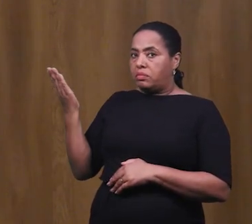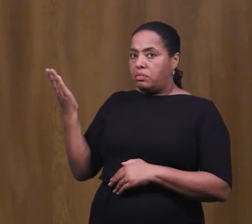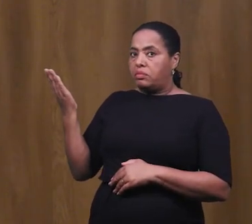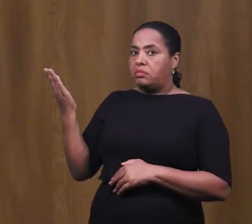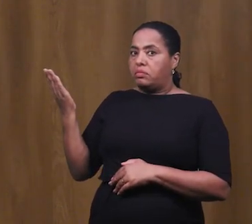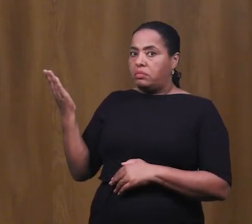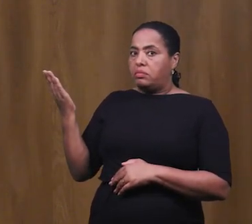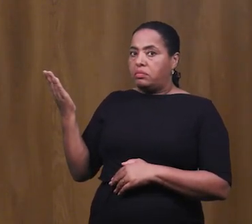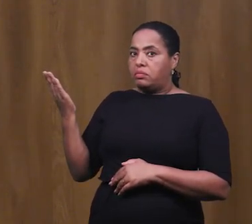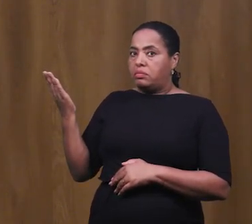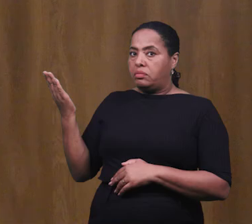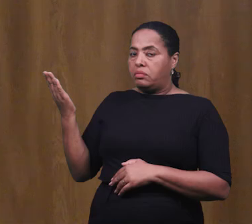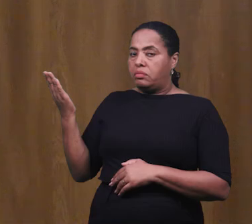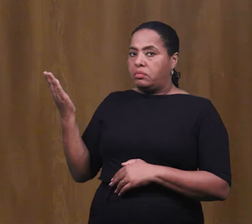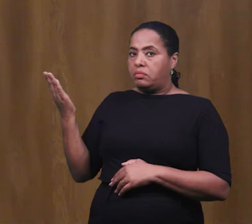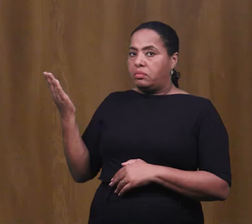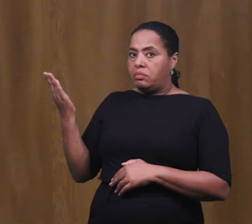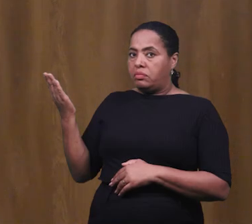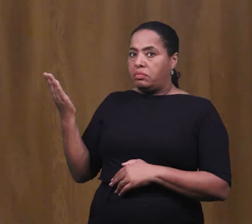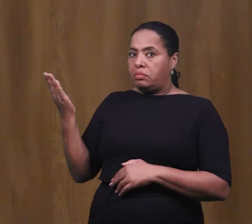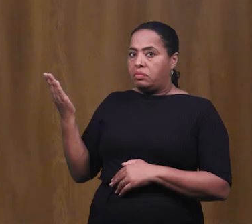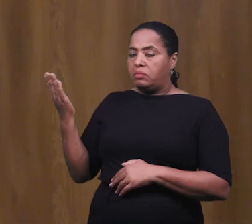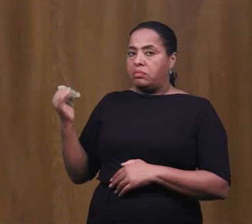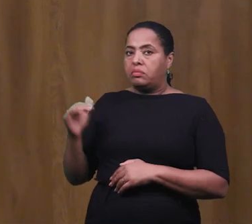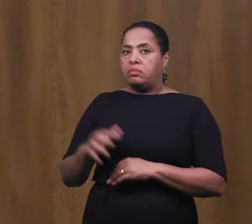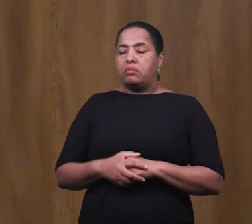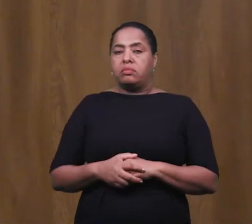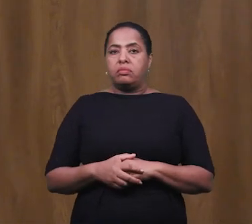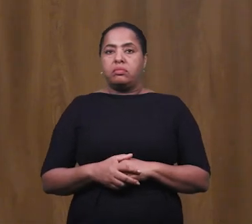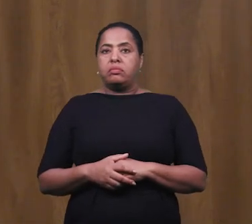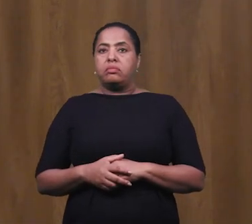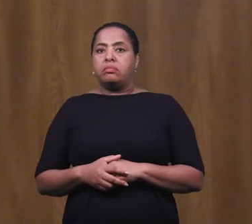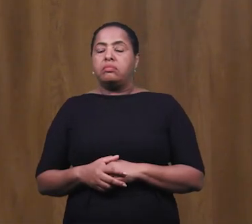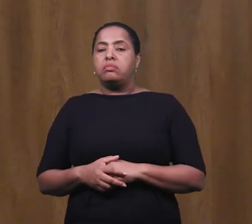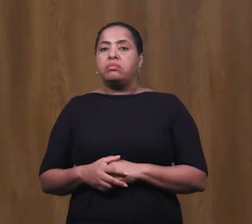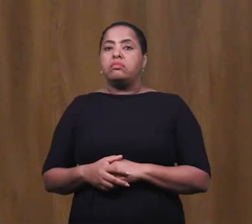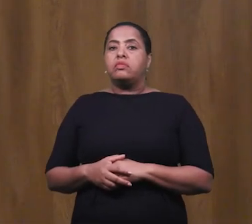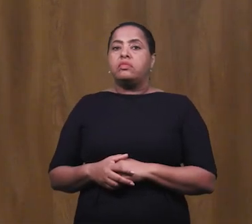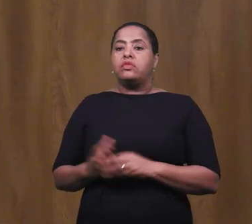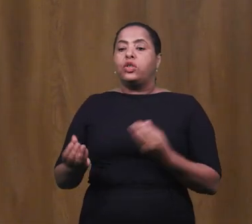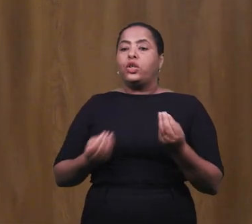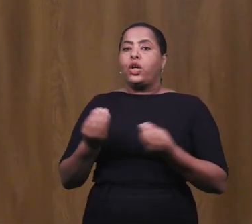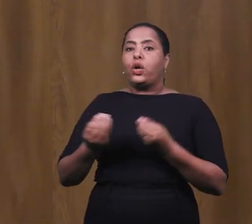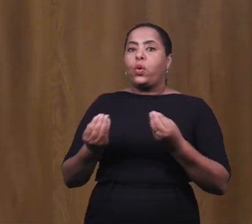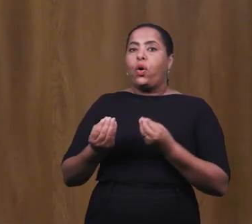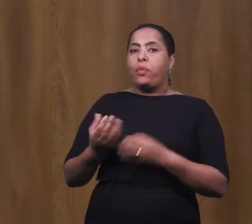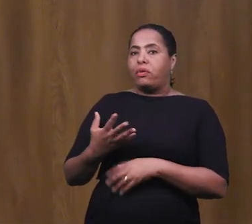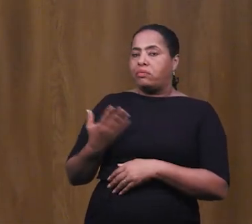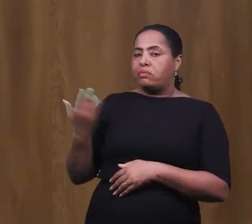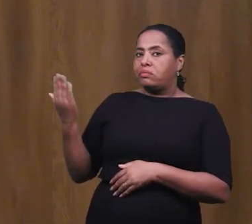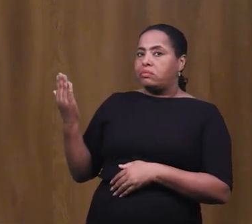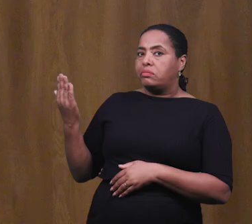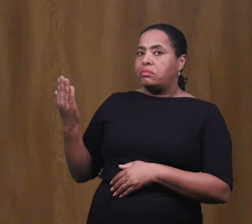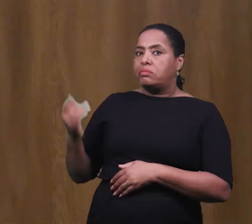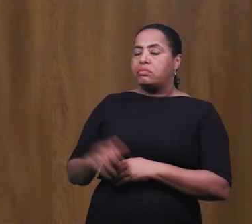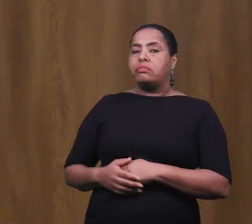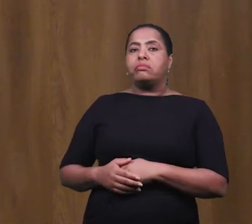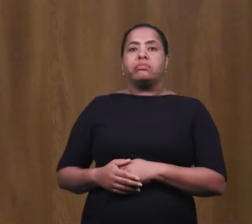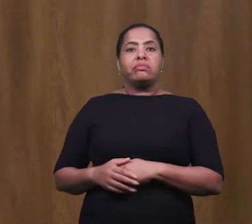outra mão em P, rodando. E aí, a gente procura como? Vamos procurar um